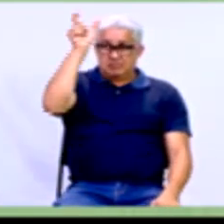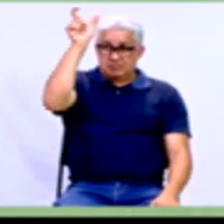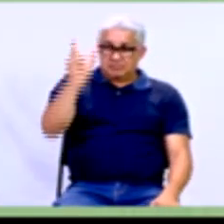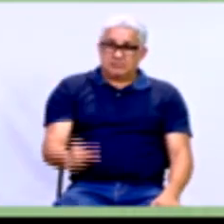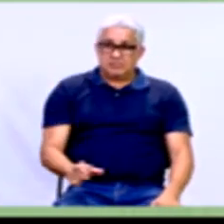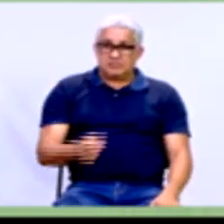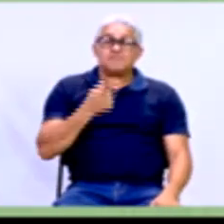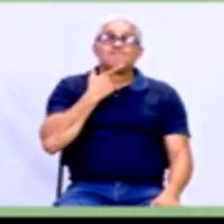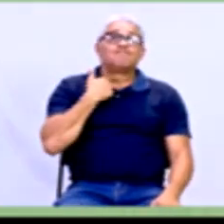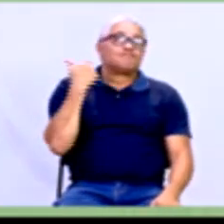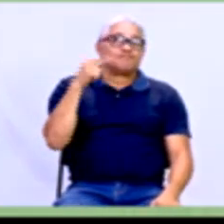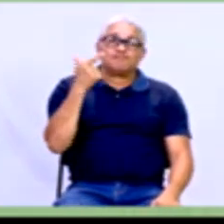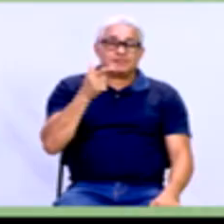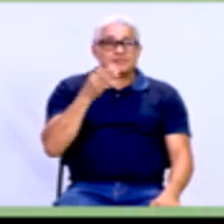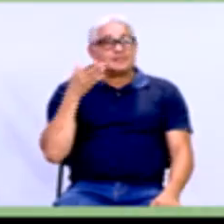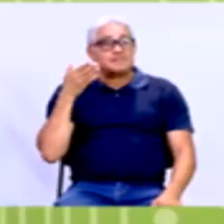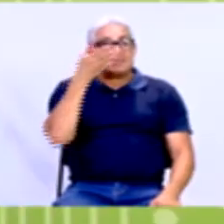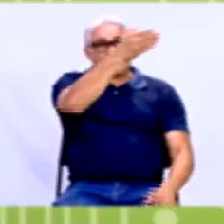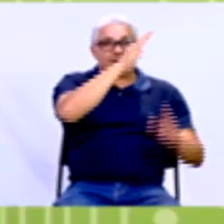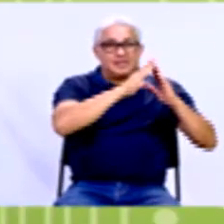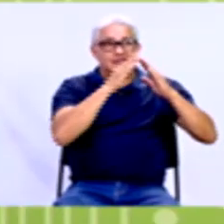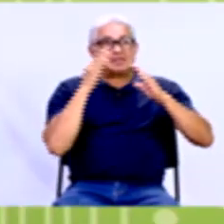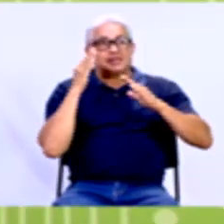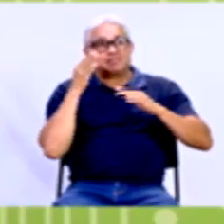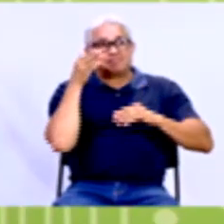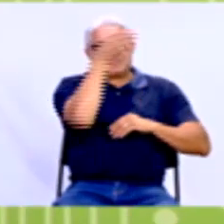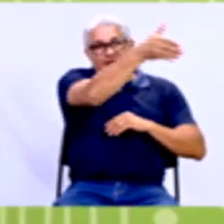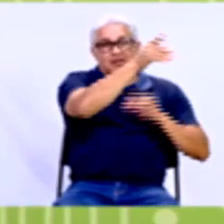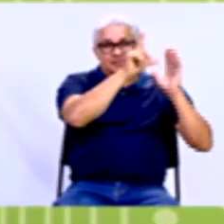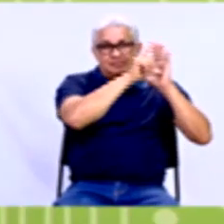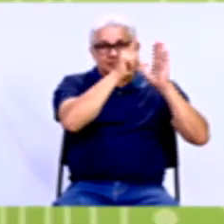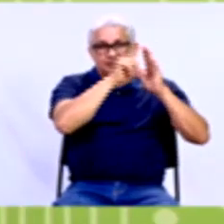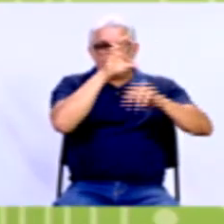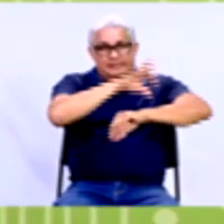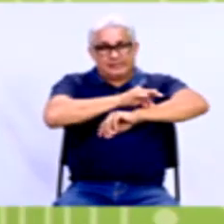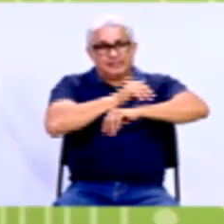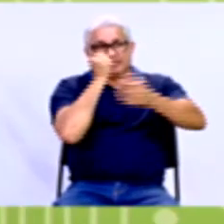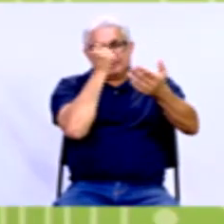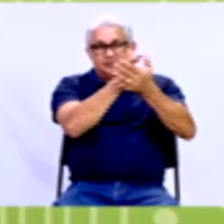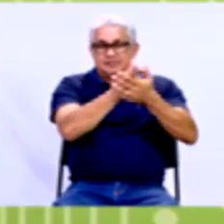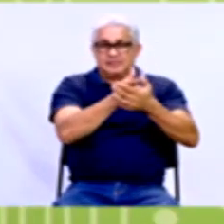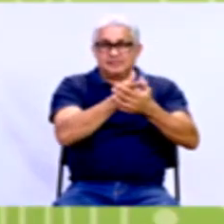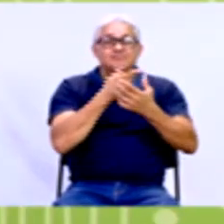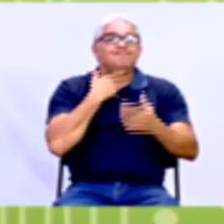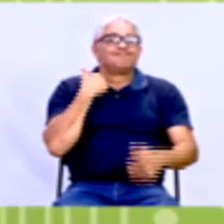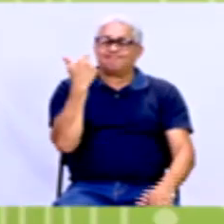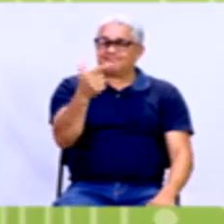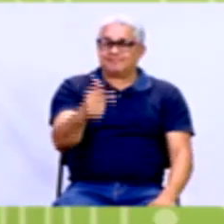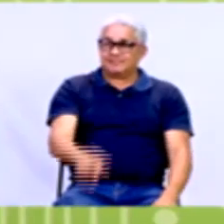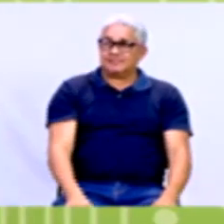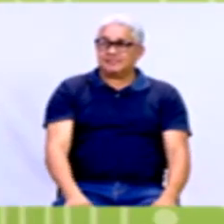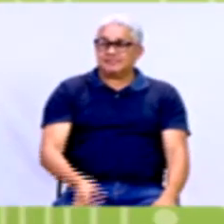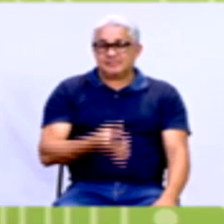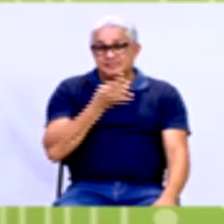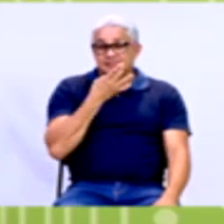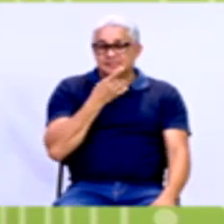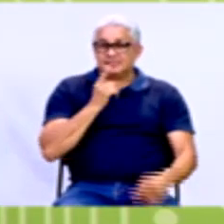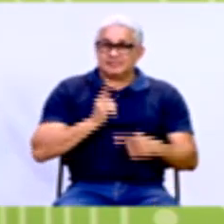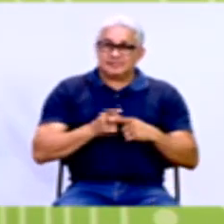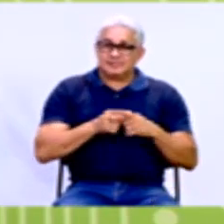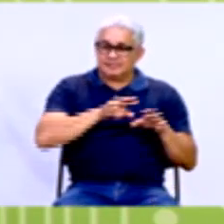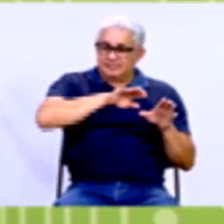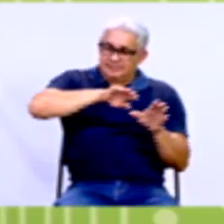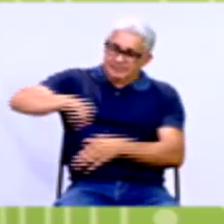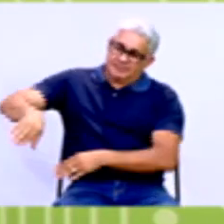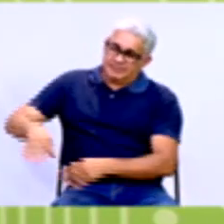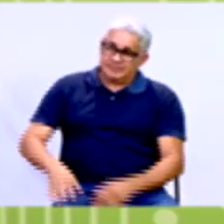tenha vontade de sair de casa para ir numa loja comprar, né? É até engraçado porque